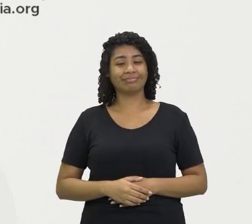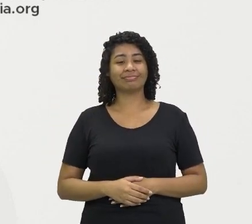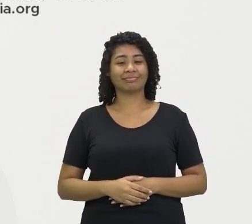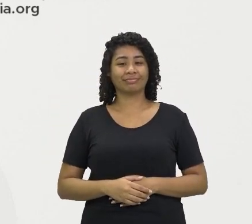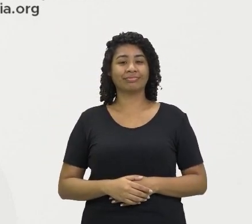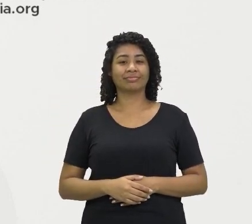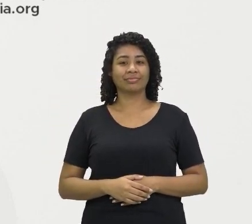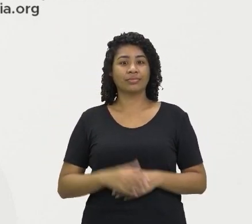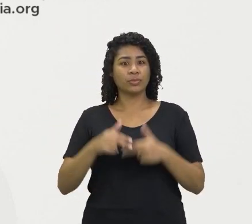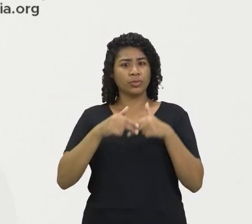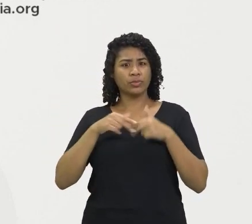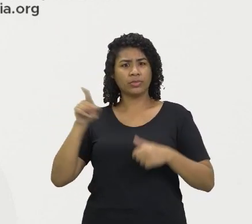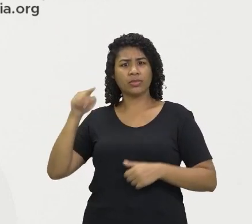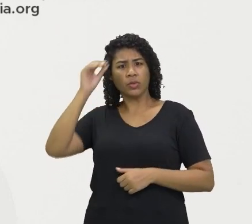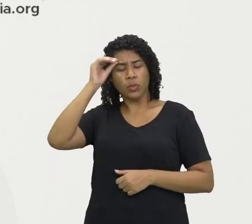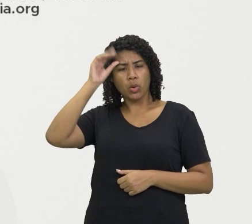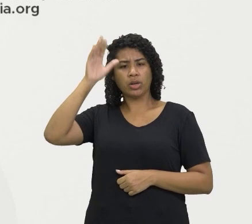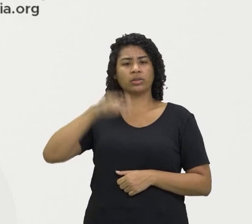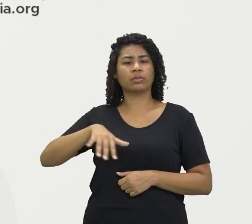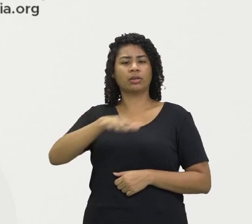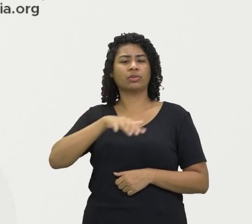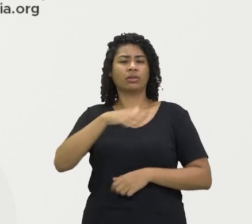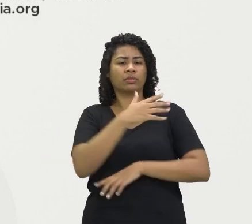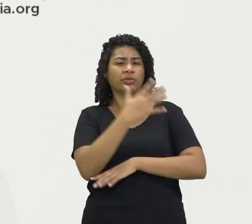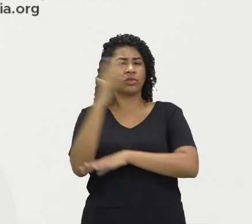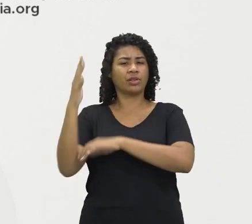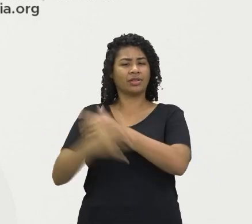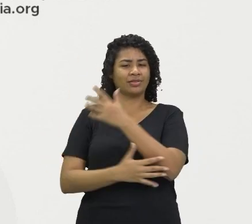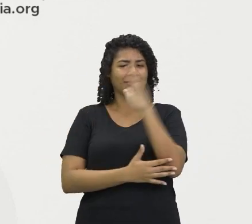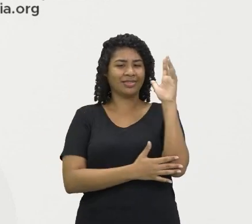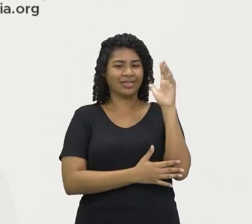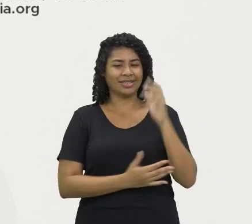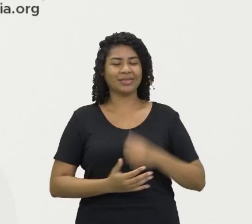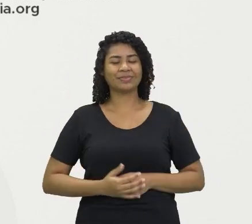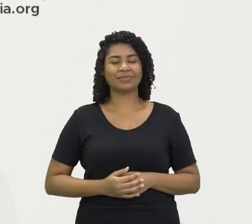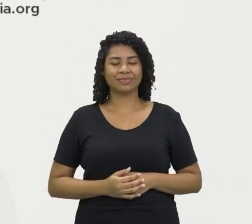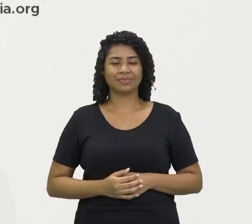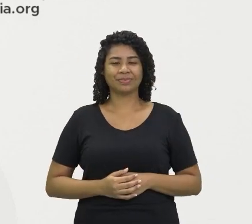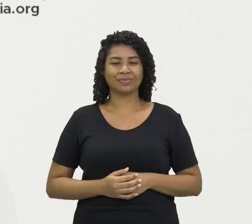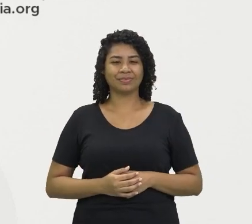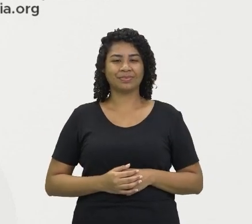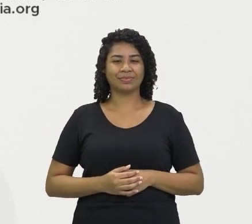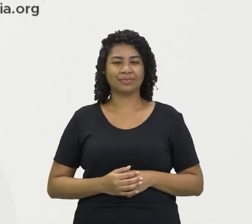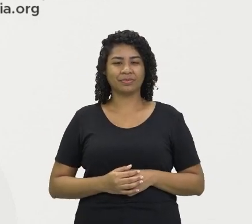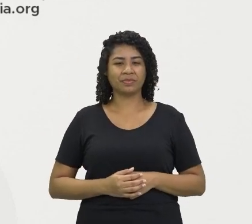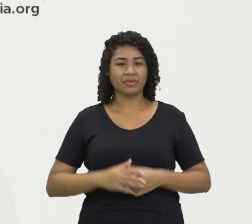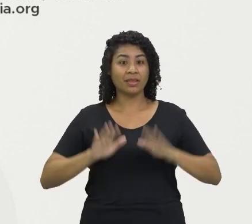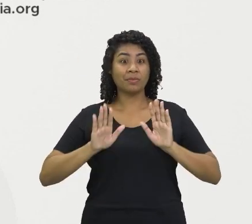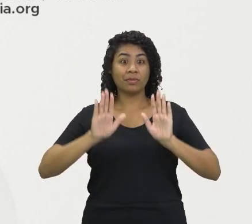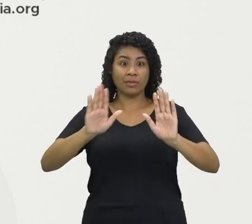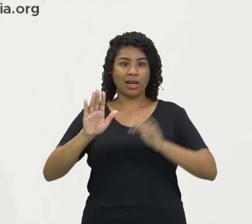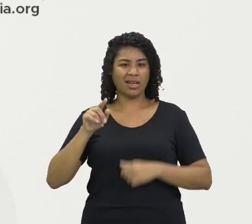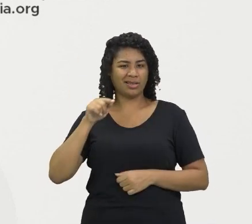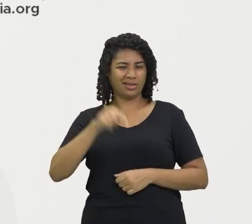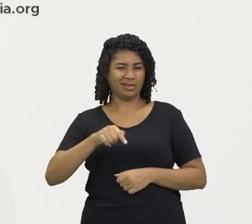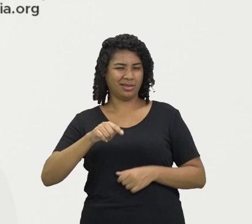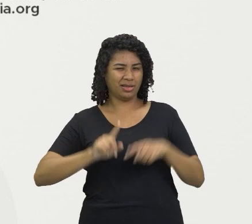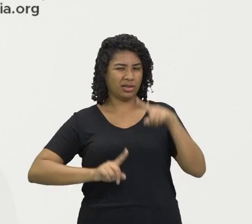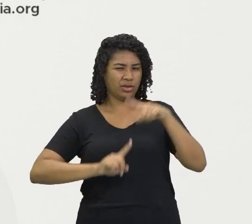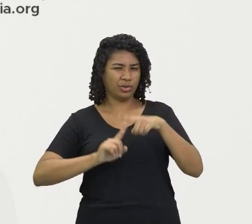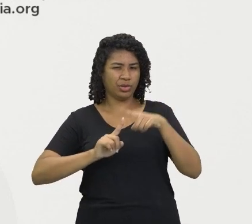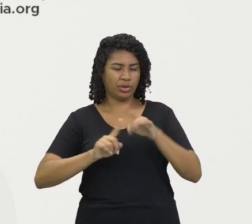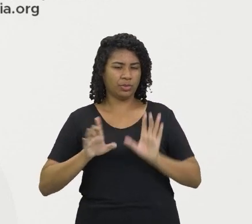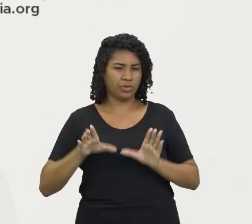Com conhecimento da floresta, né? Mas esse tipo de